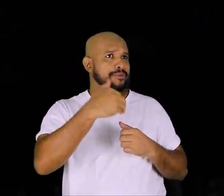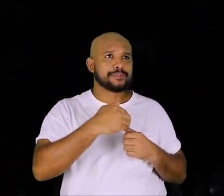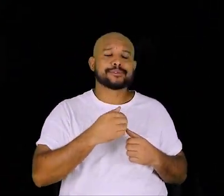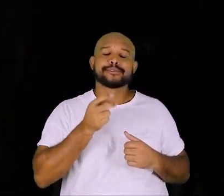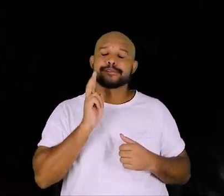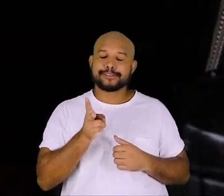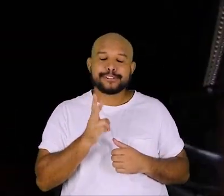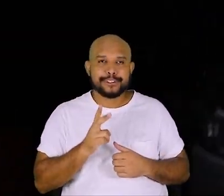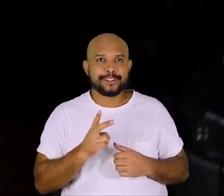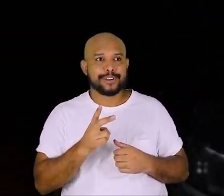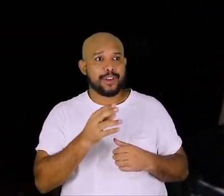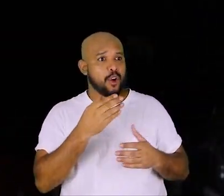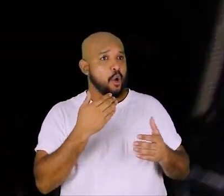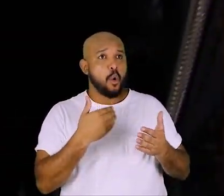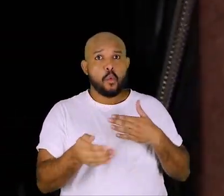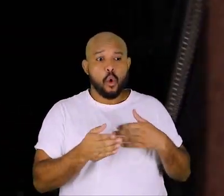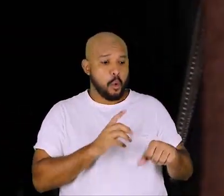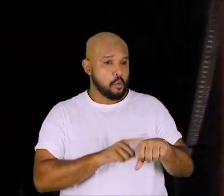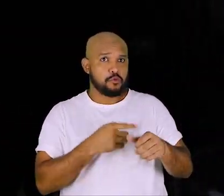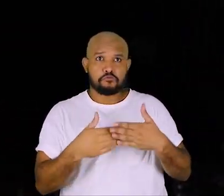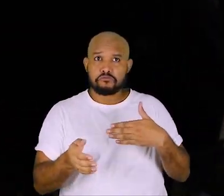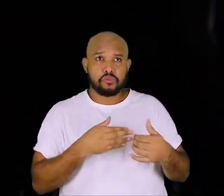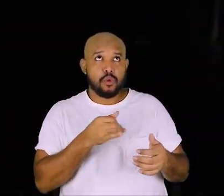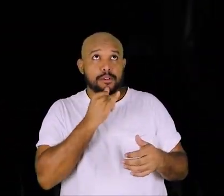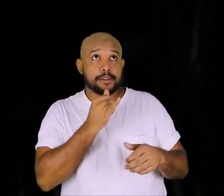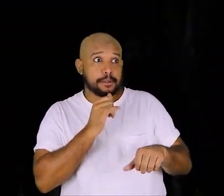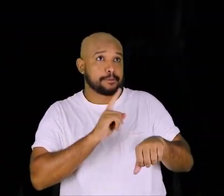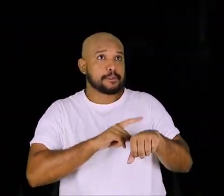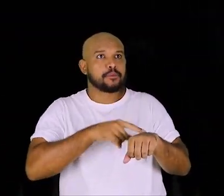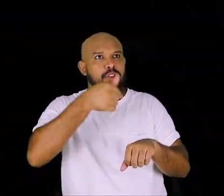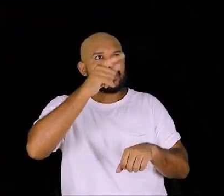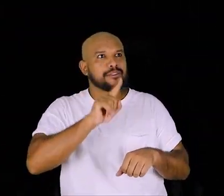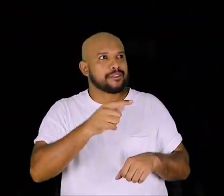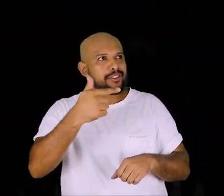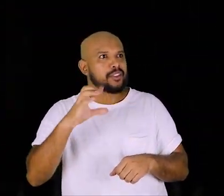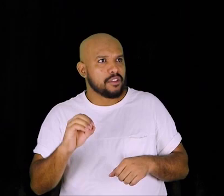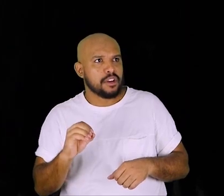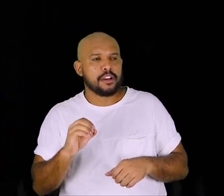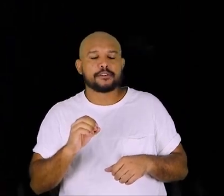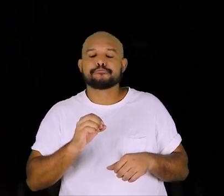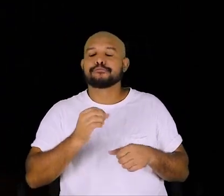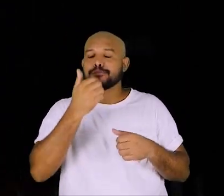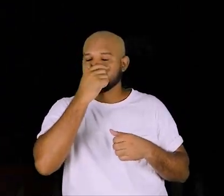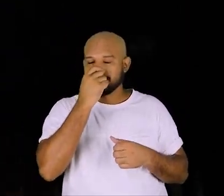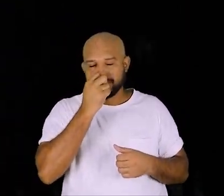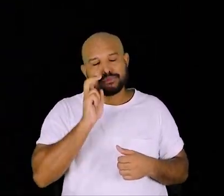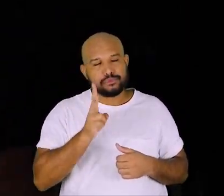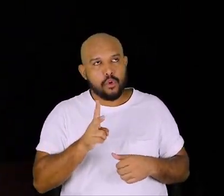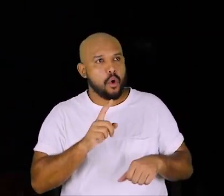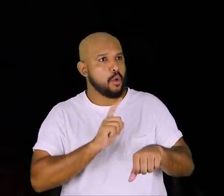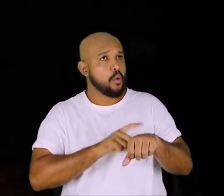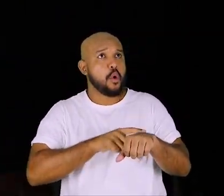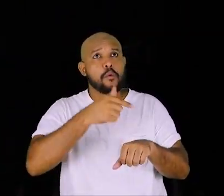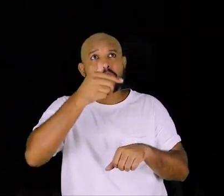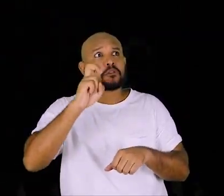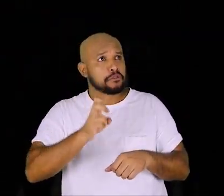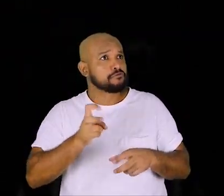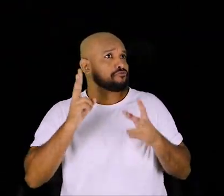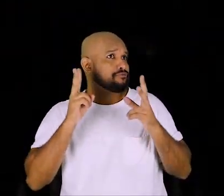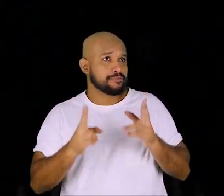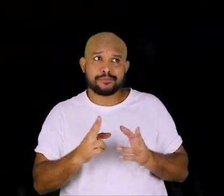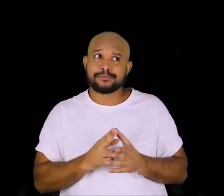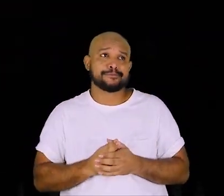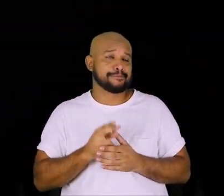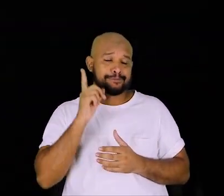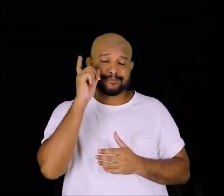voltar, independente do horário, tipo, o das 7h20 sempre vem lotado, das 5 também,